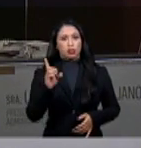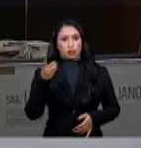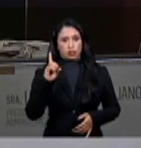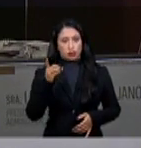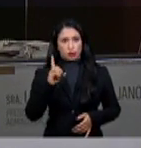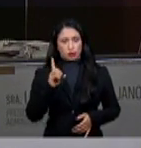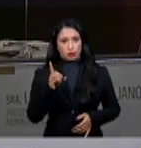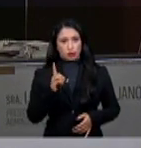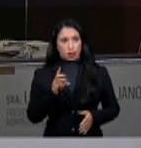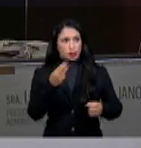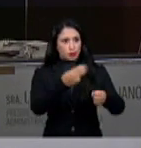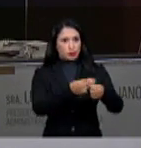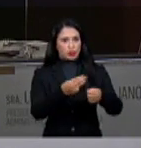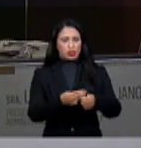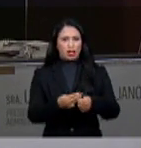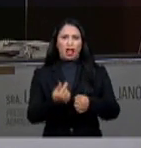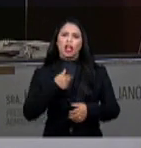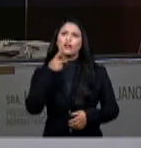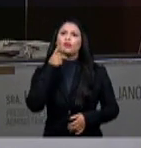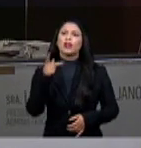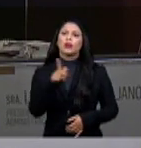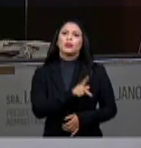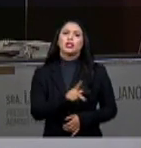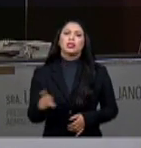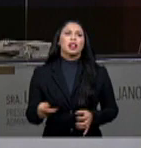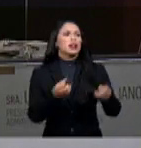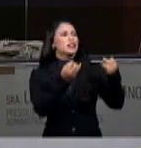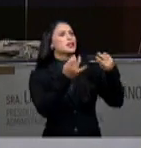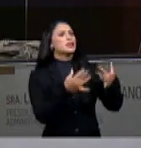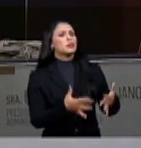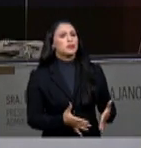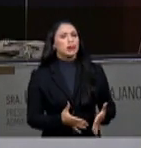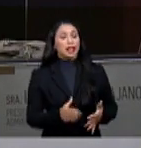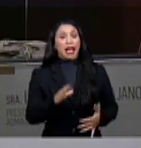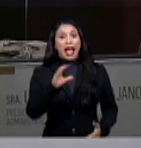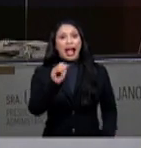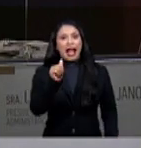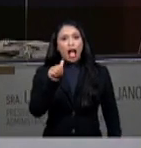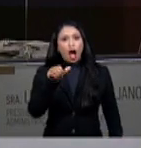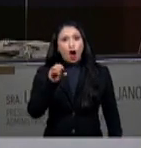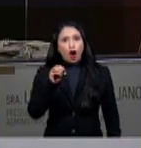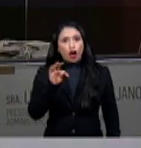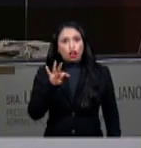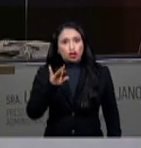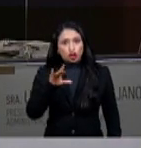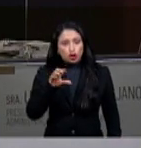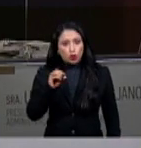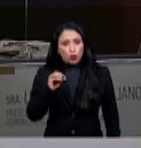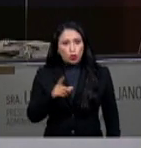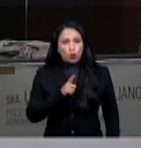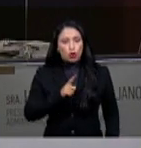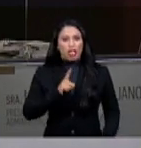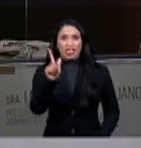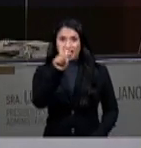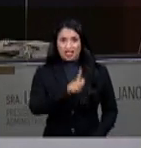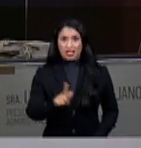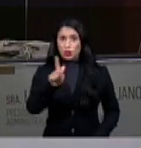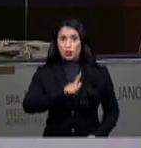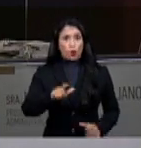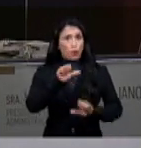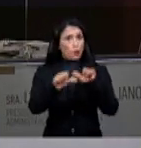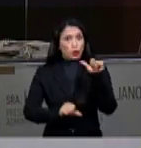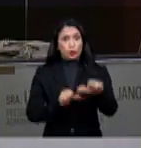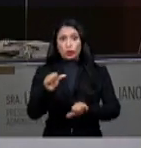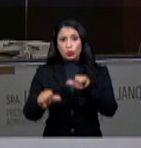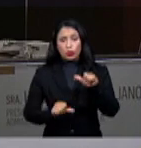resolvi falar apresentação pelo amor de Deus explica para o meu amigo aí que que é caótico que o tipo de gestão mudou de até as